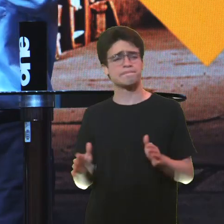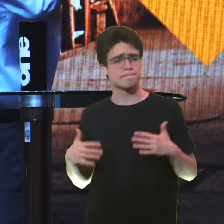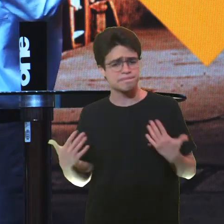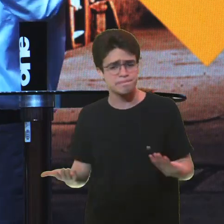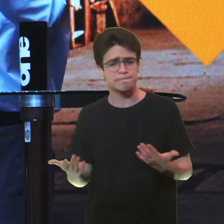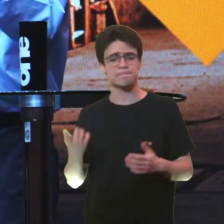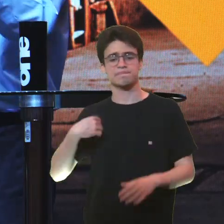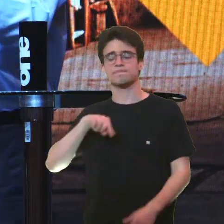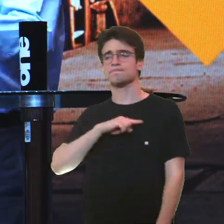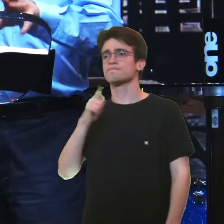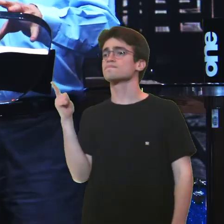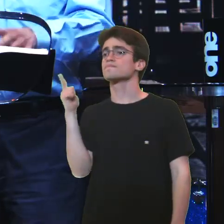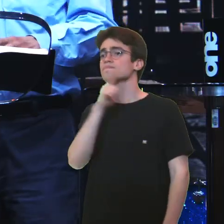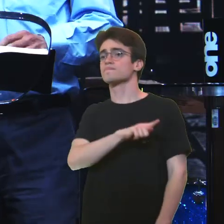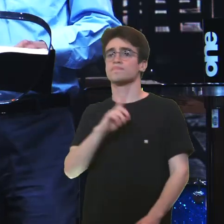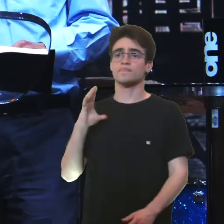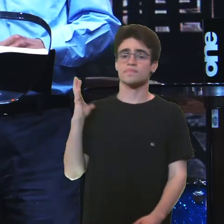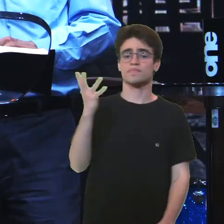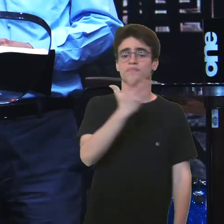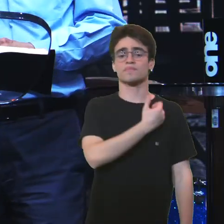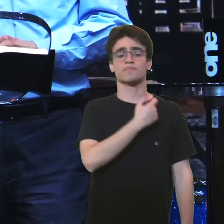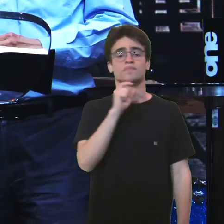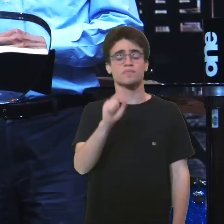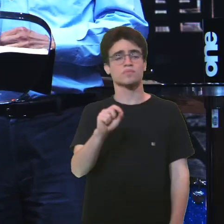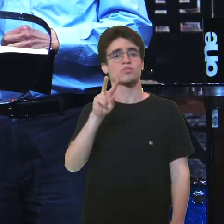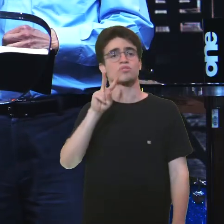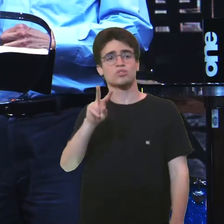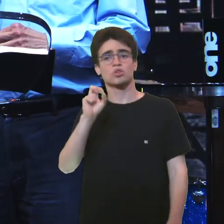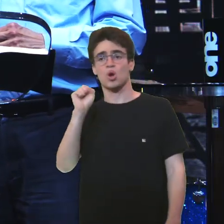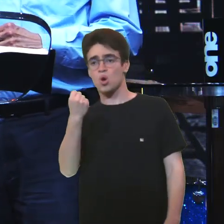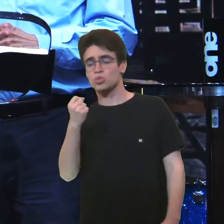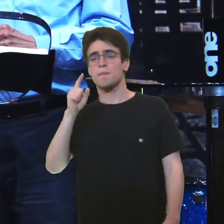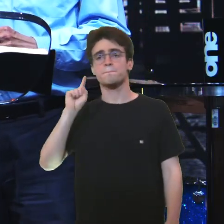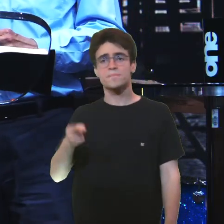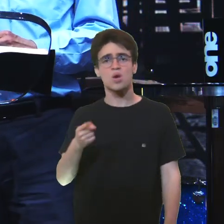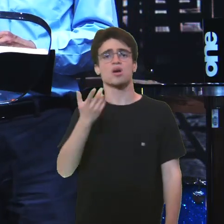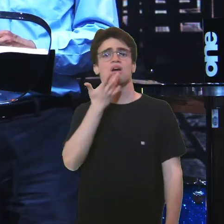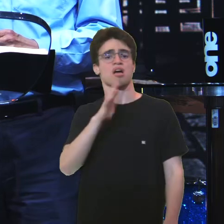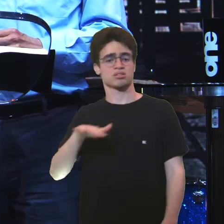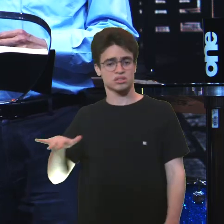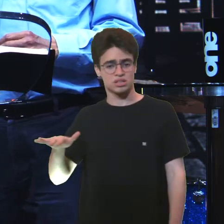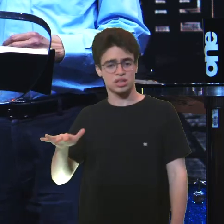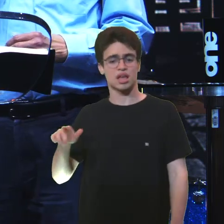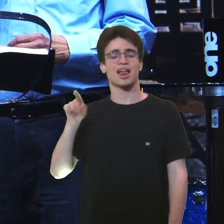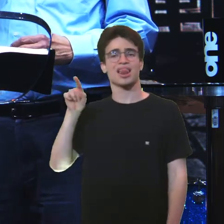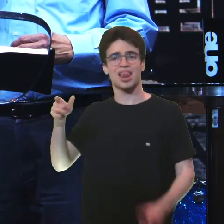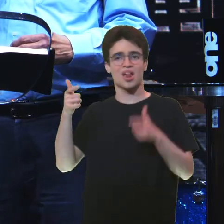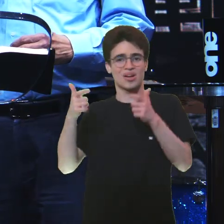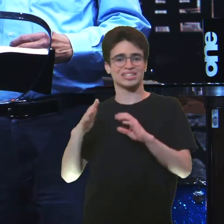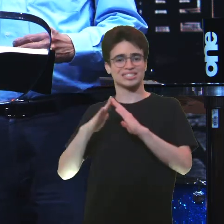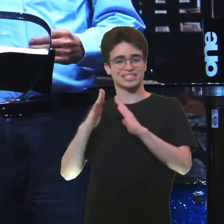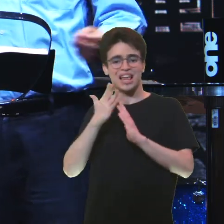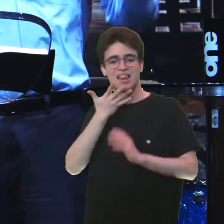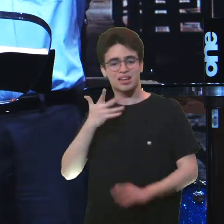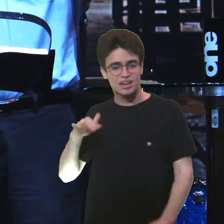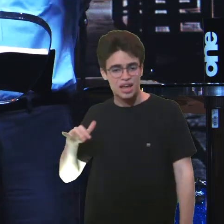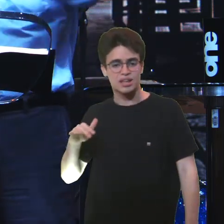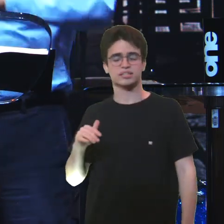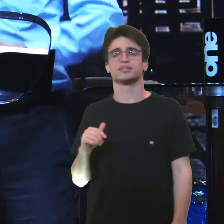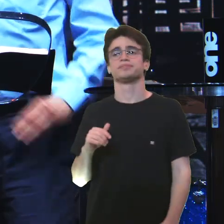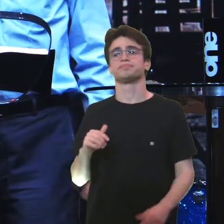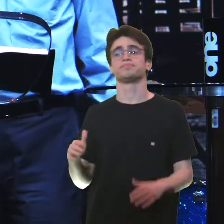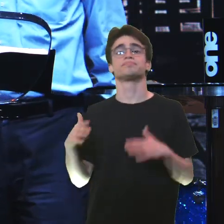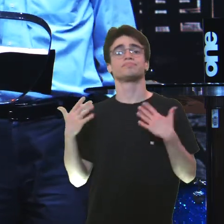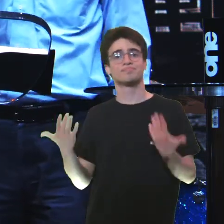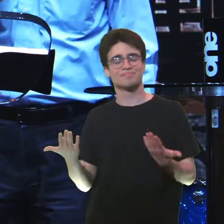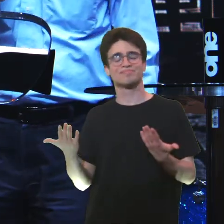alcanzado 28,000 niños en células infantiles, Quando nós alcançamos 28.000 crianças nas células infantis, entonces vino